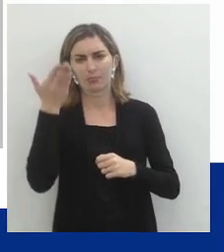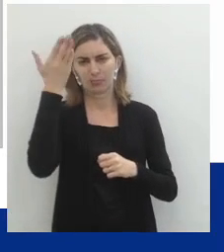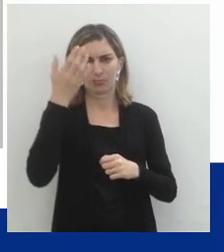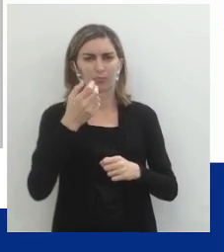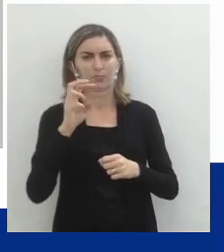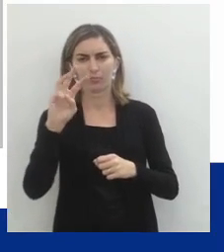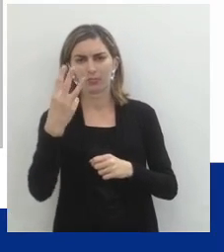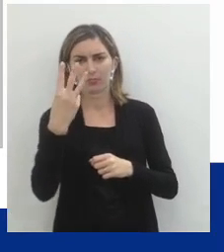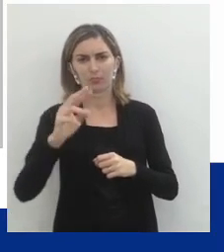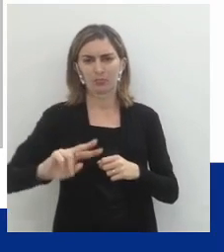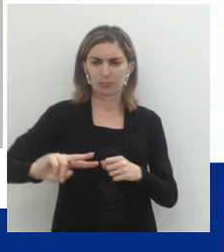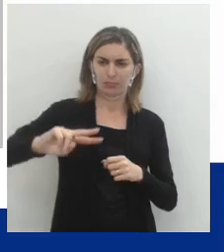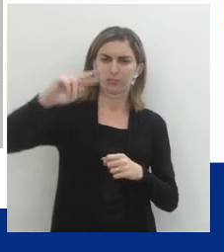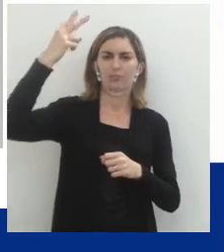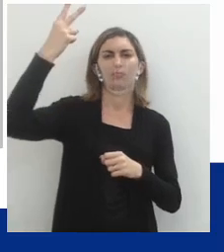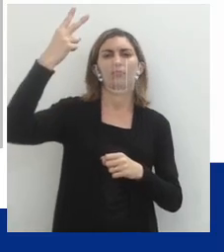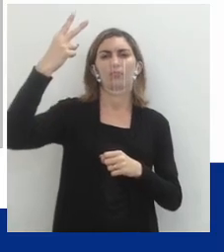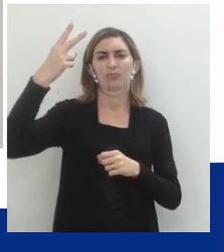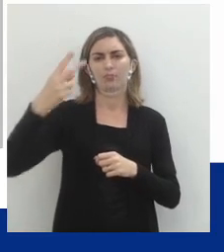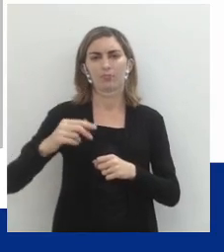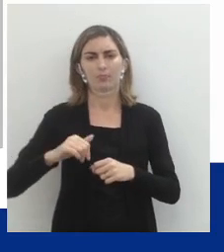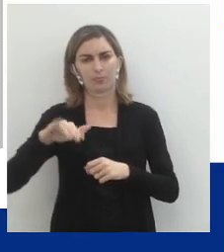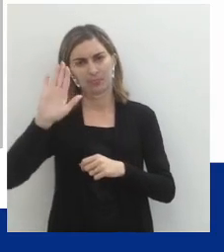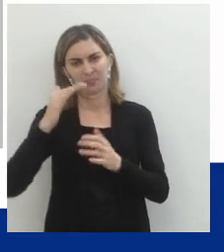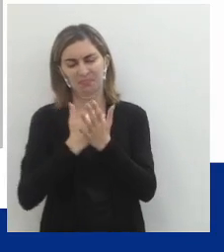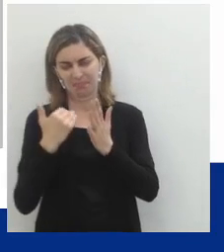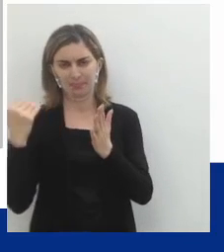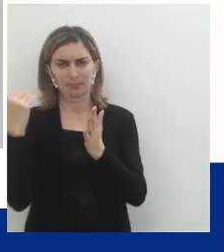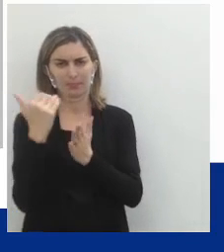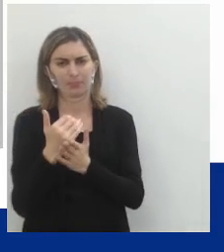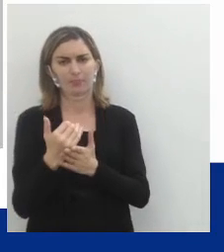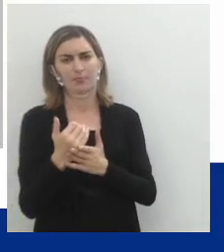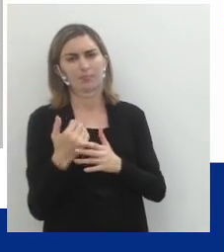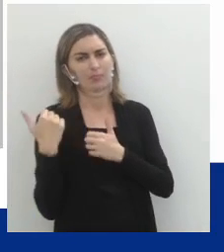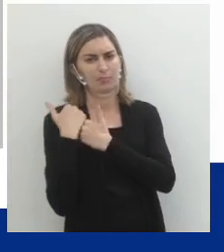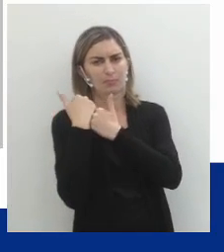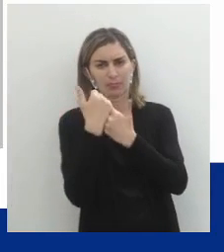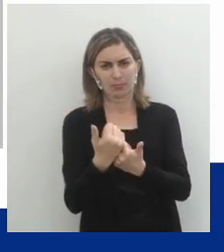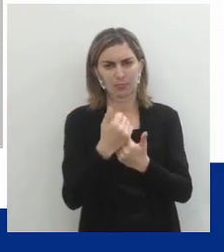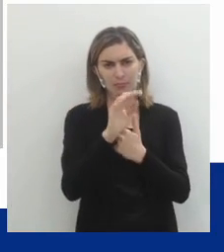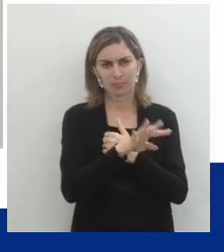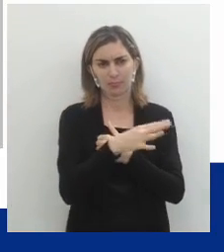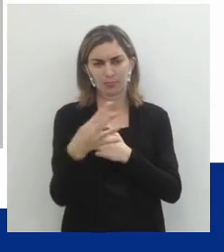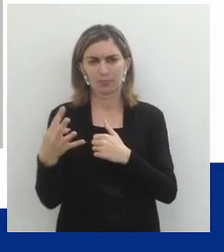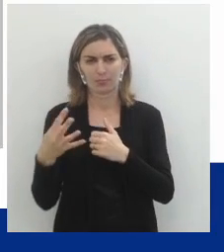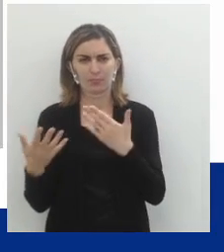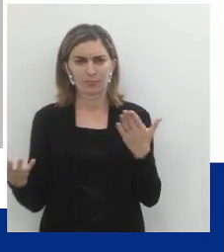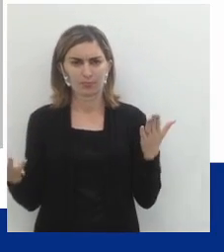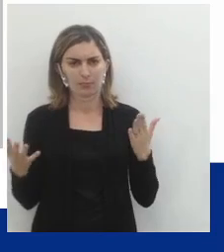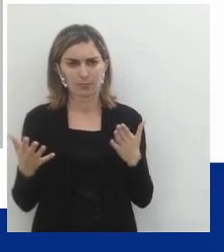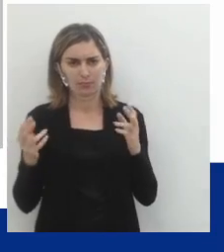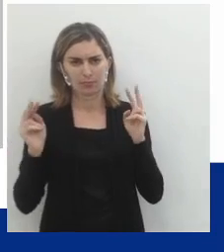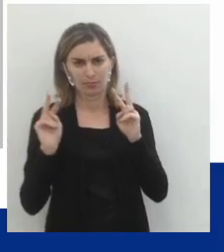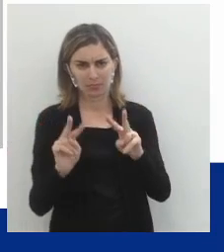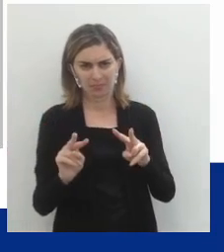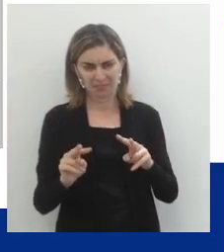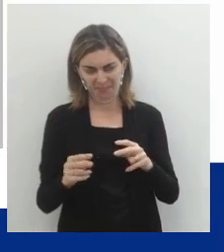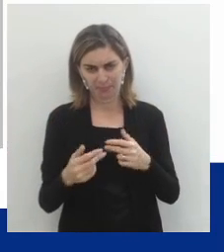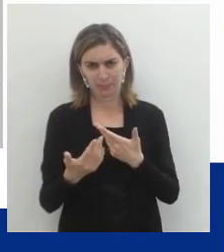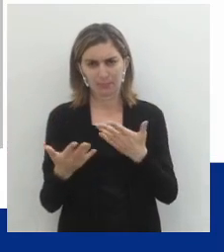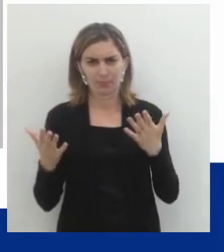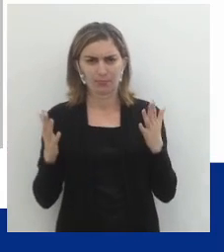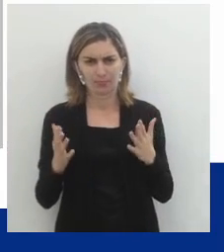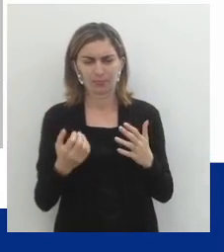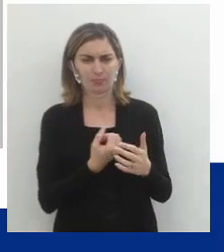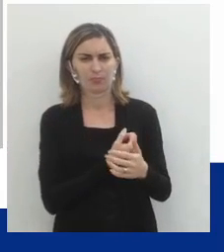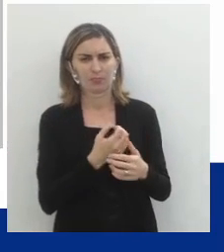esse 3 faz com que a senoide aumente um pouco mais a amplitude da representação gráfica, beleza? Então temos visto aí já o